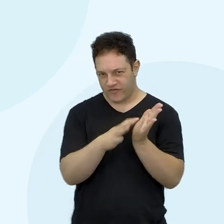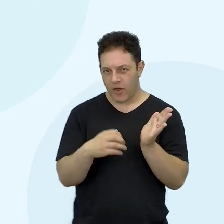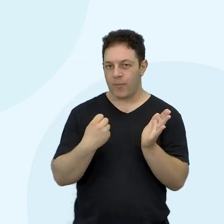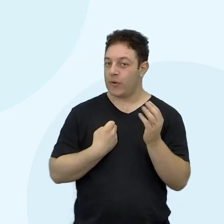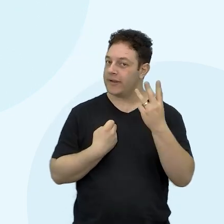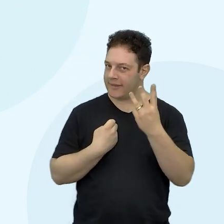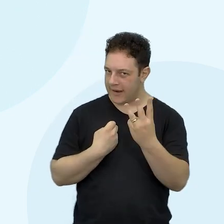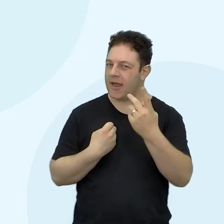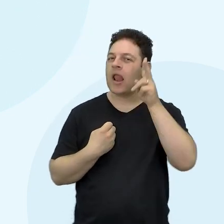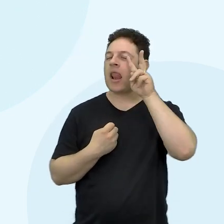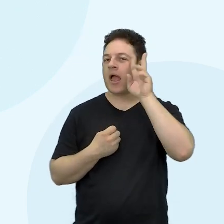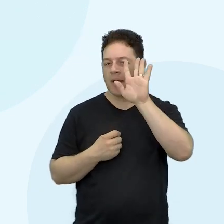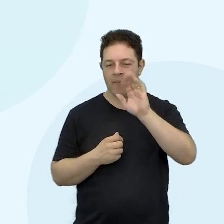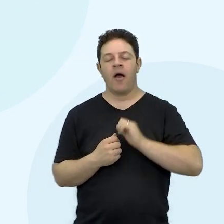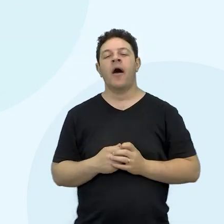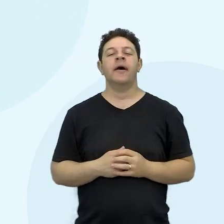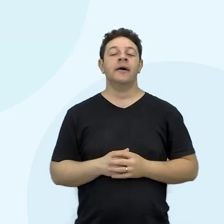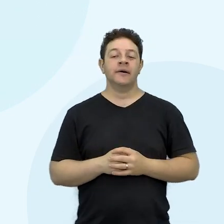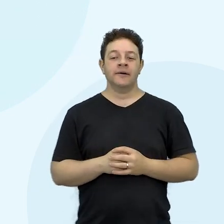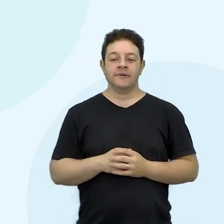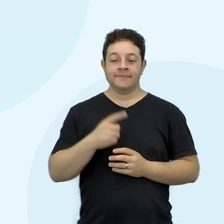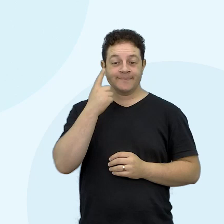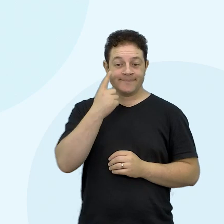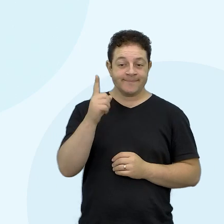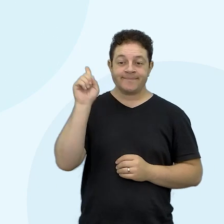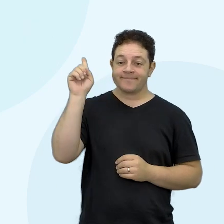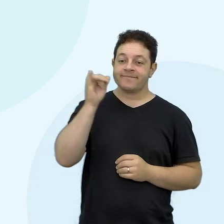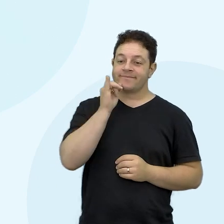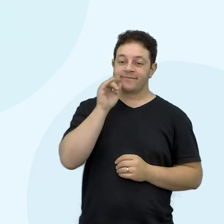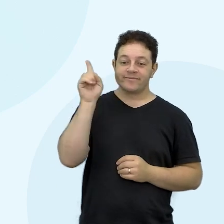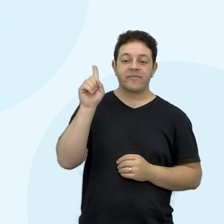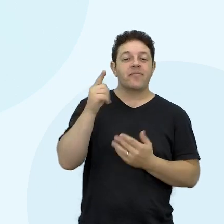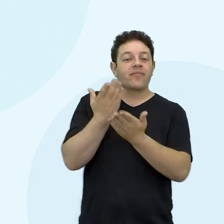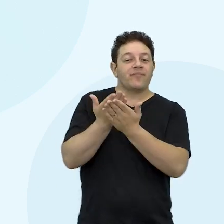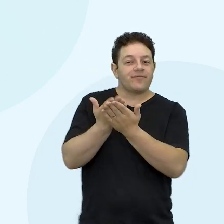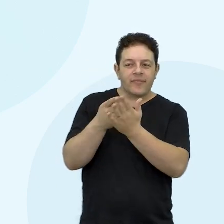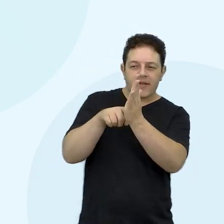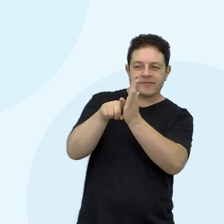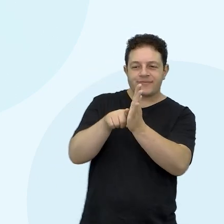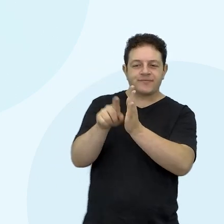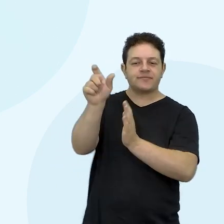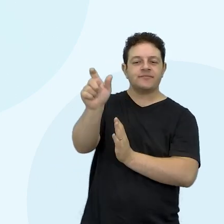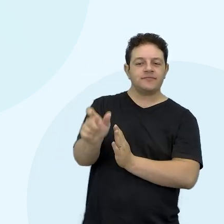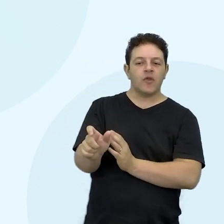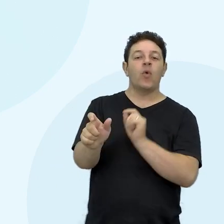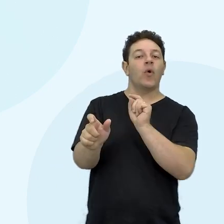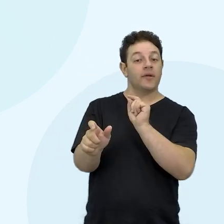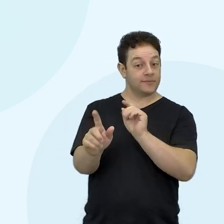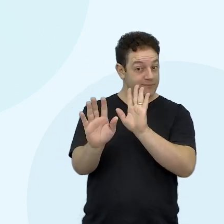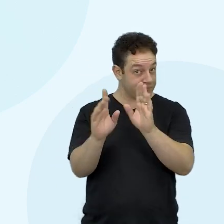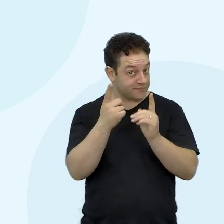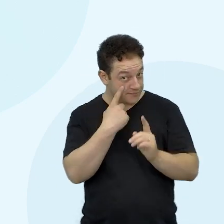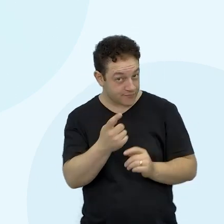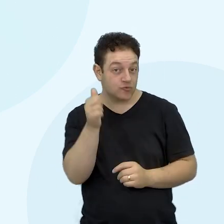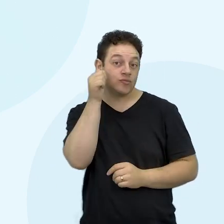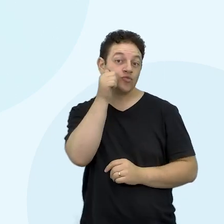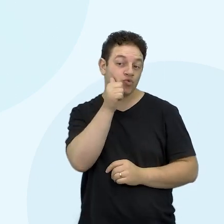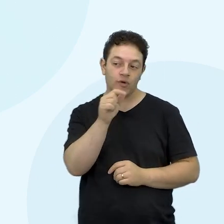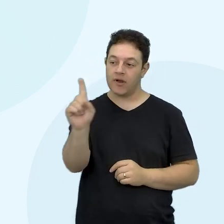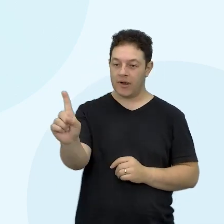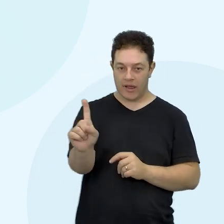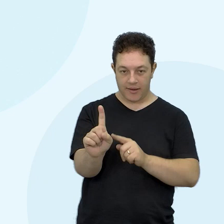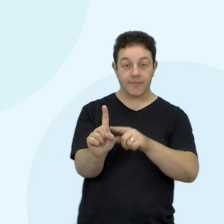atividade 3. Então, olha só, lembrem-se, né, que a gente fez um estudo de caso onde a gente tinha, olha só, uma mulher